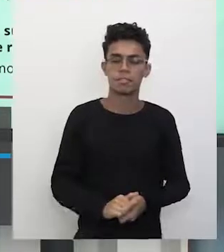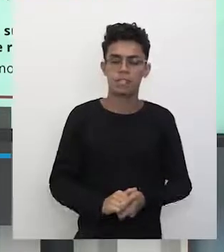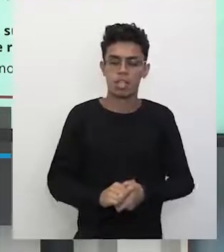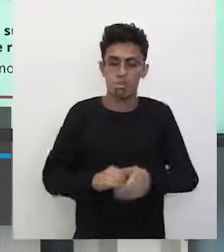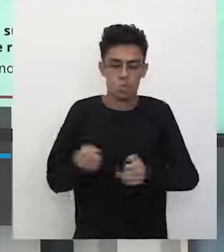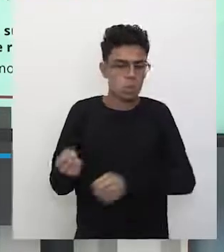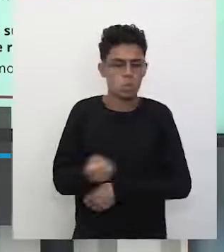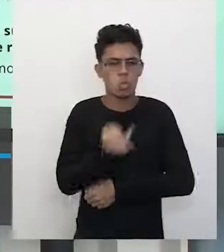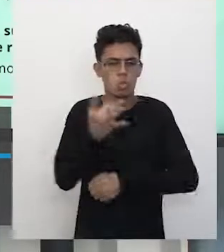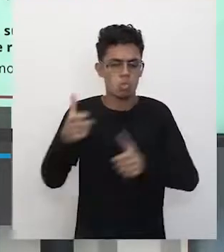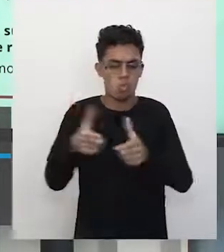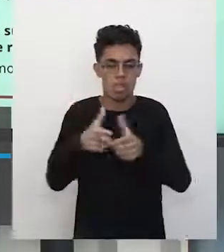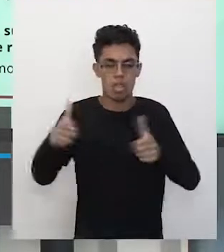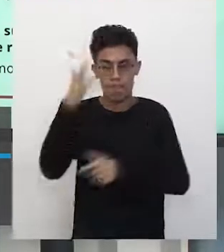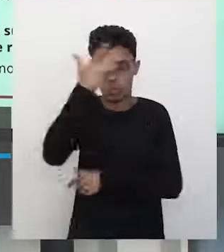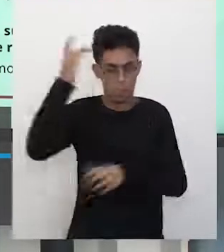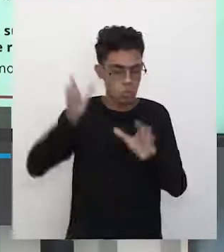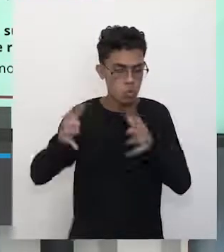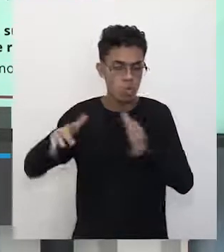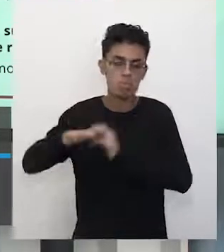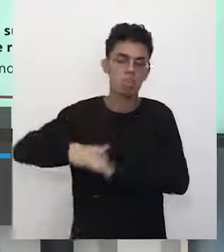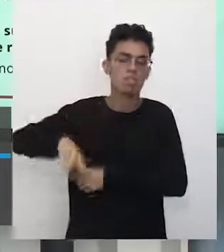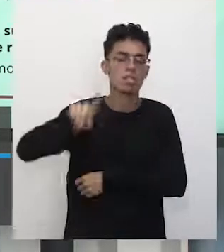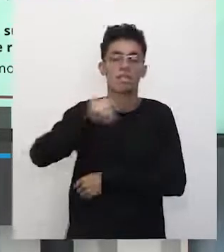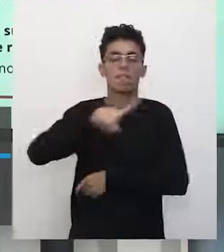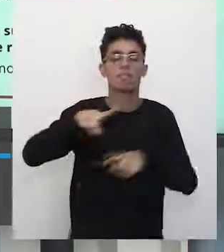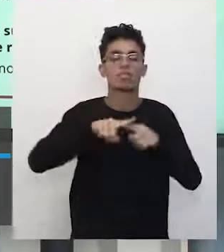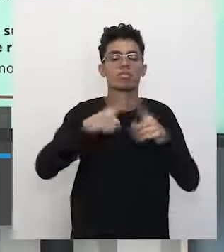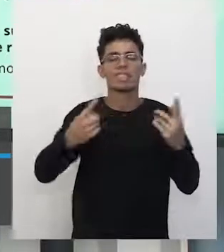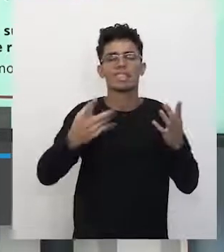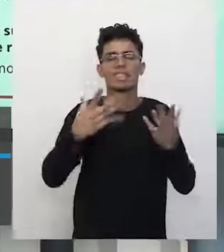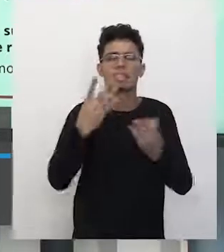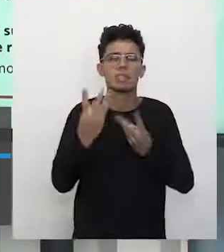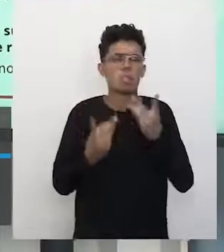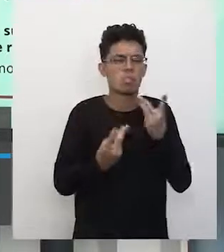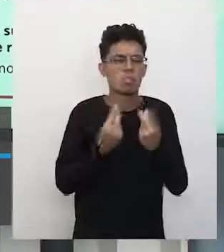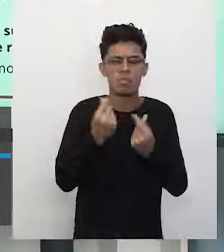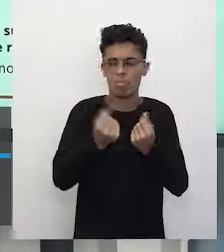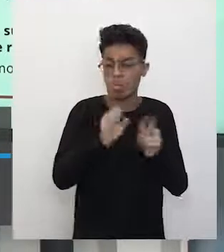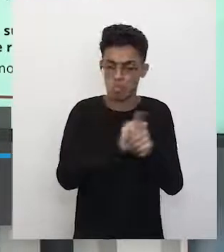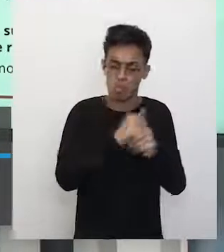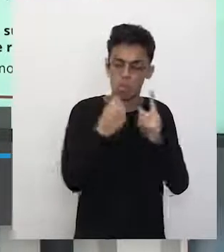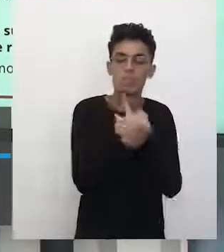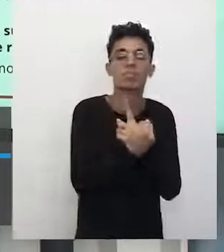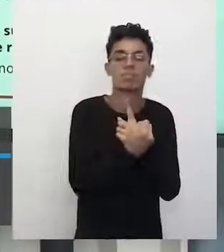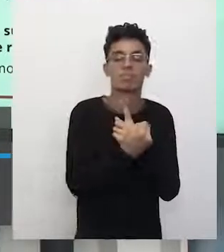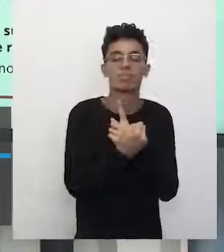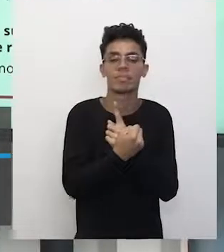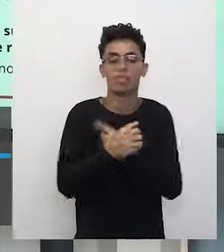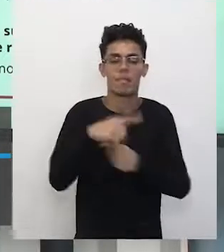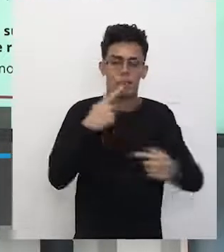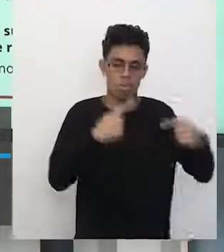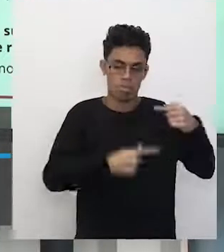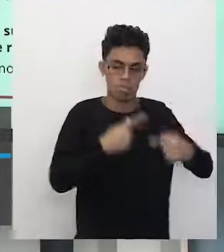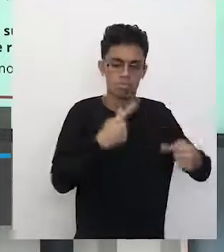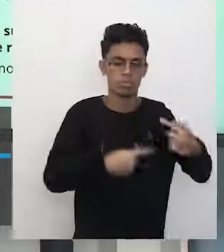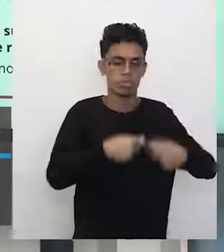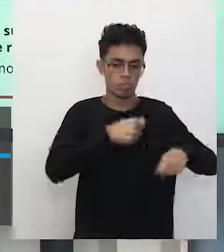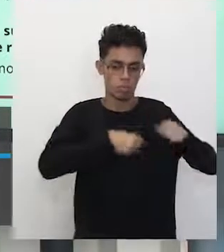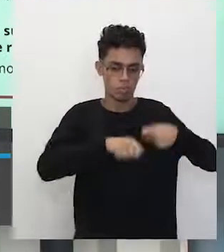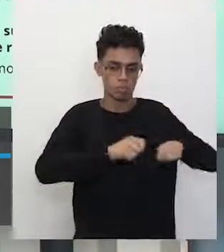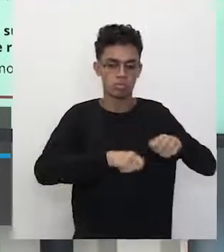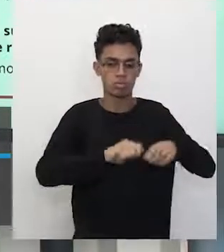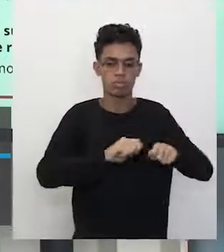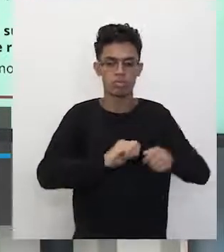quantidade de pessoas envolvidas nesse grupo, mas da situação social, política,